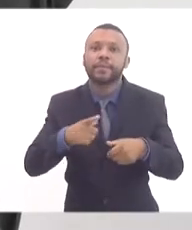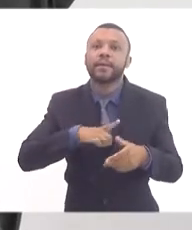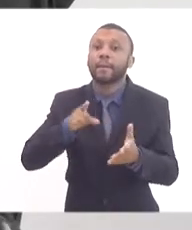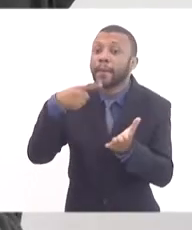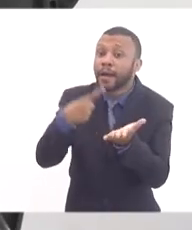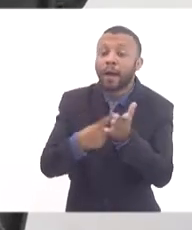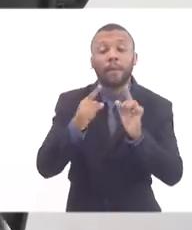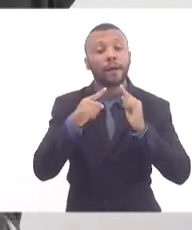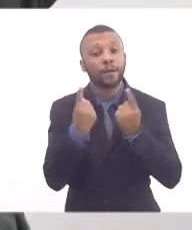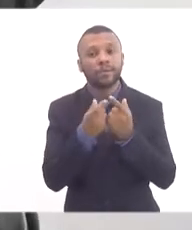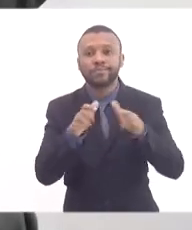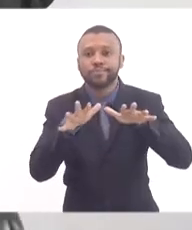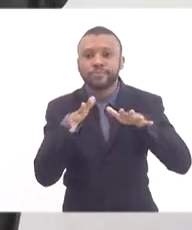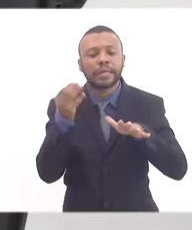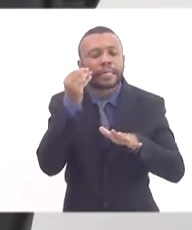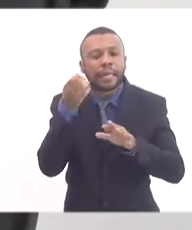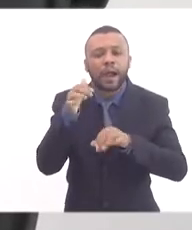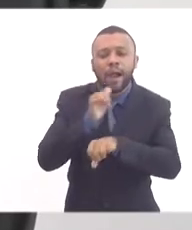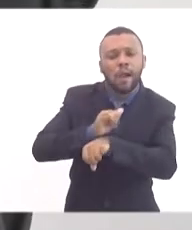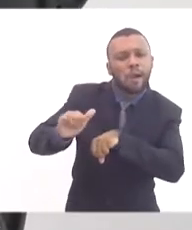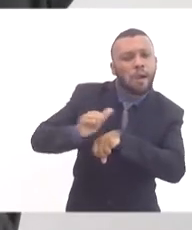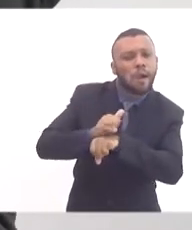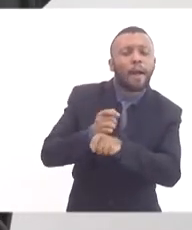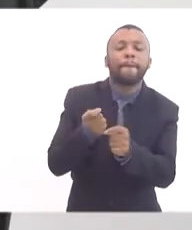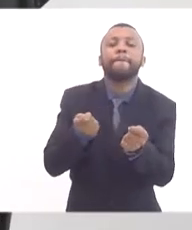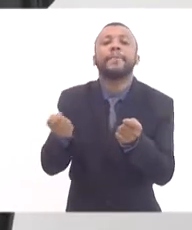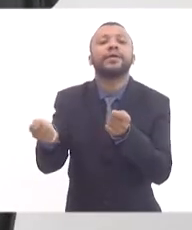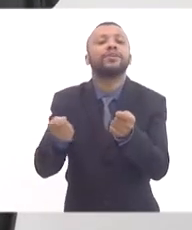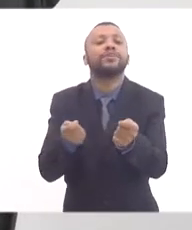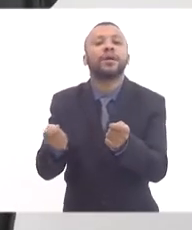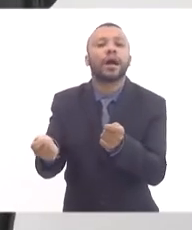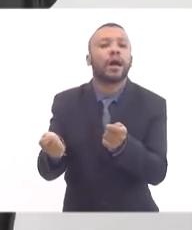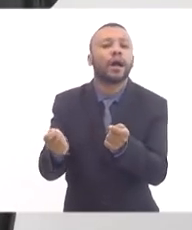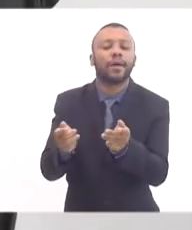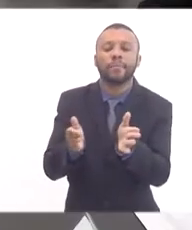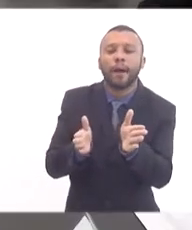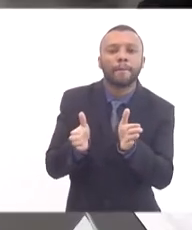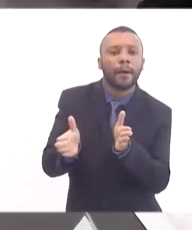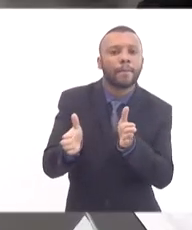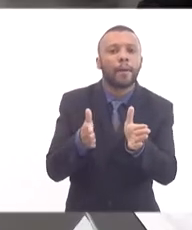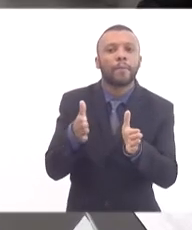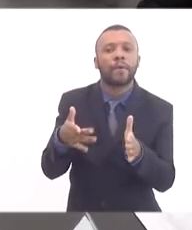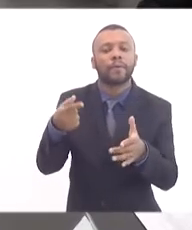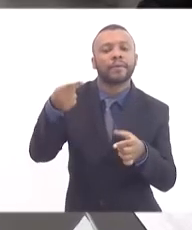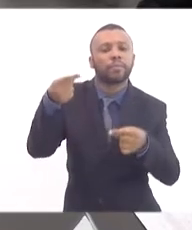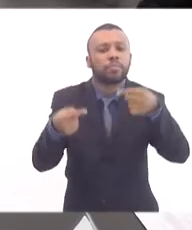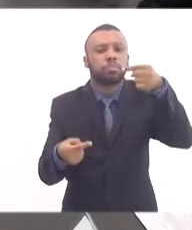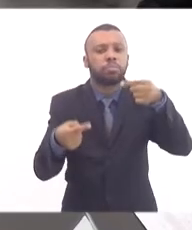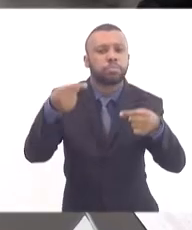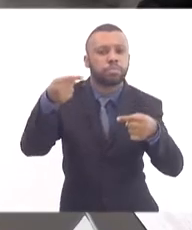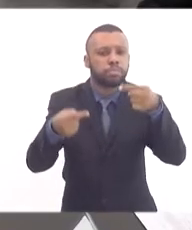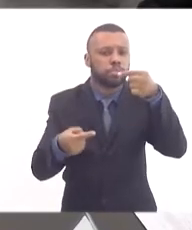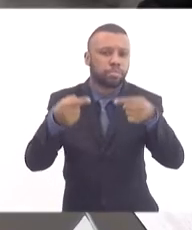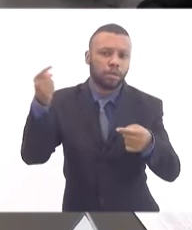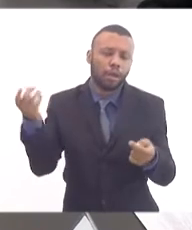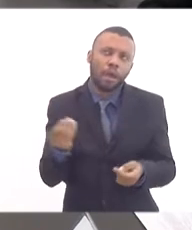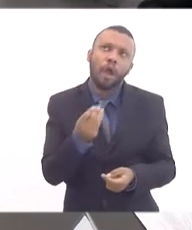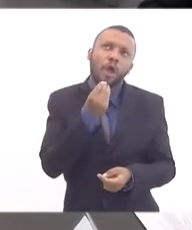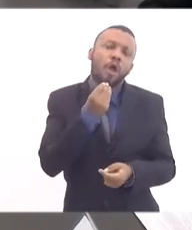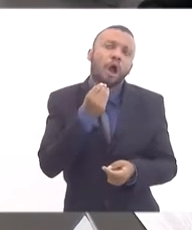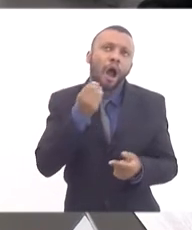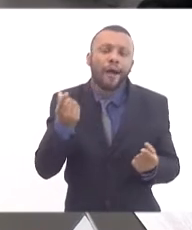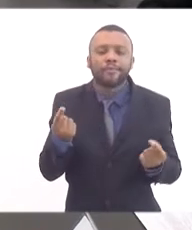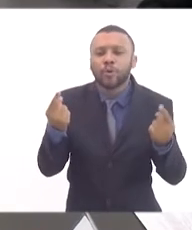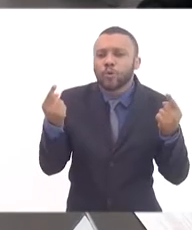audiência pública para trepar mediar esses conflitos falta todos e evidentemente os